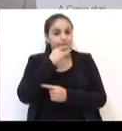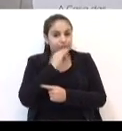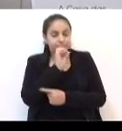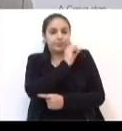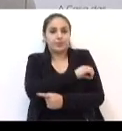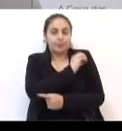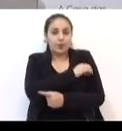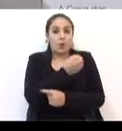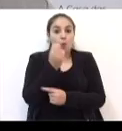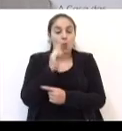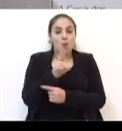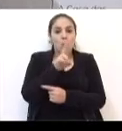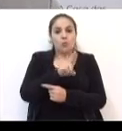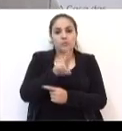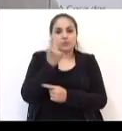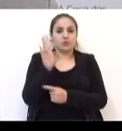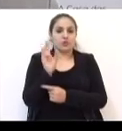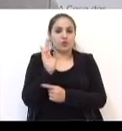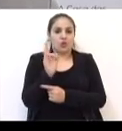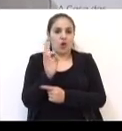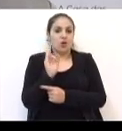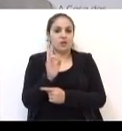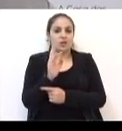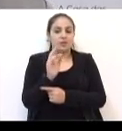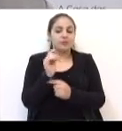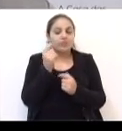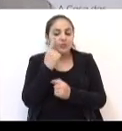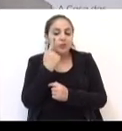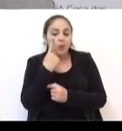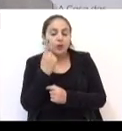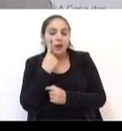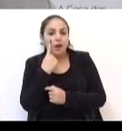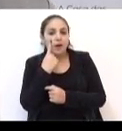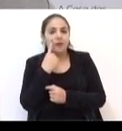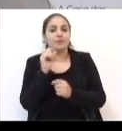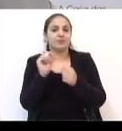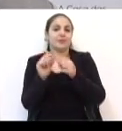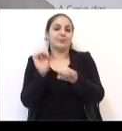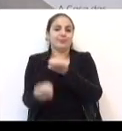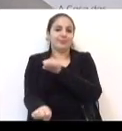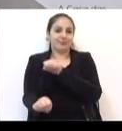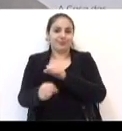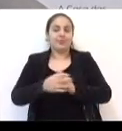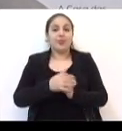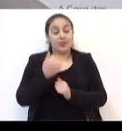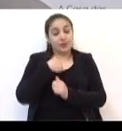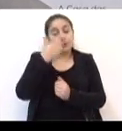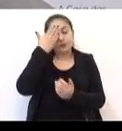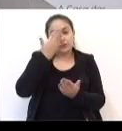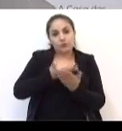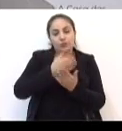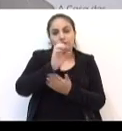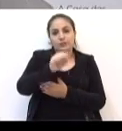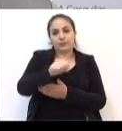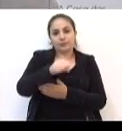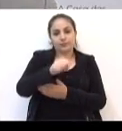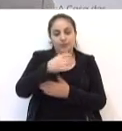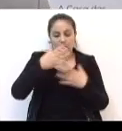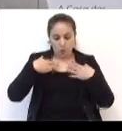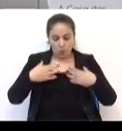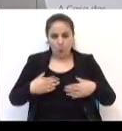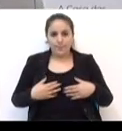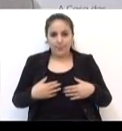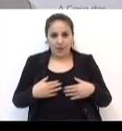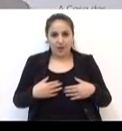ou está sob efeito de drogas, que vai fazer esse ato. Então eu acredito sim que a